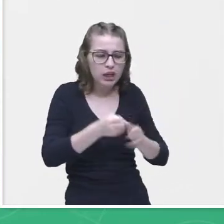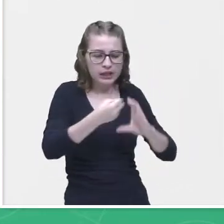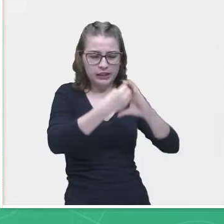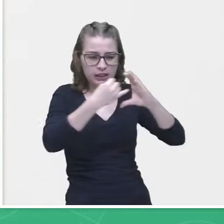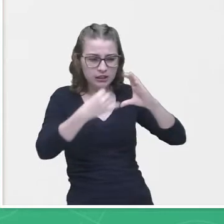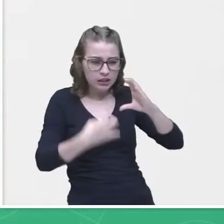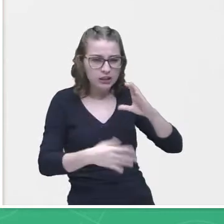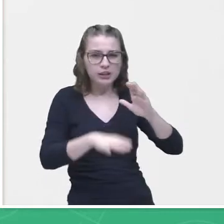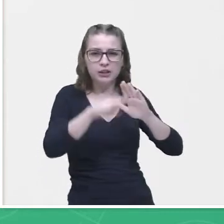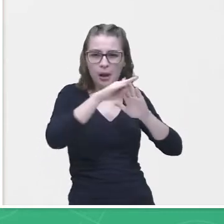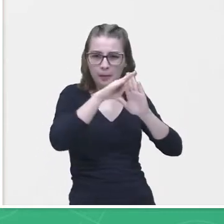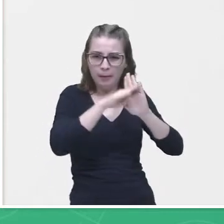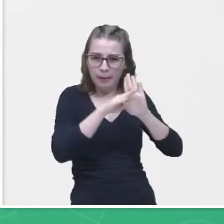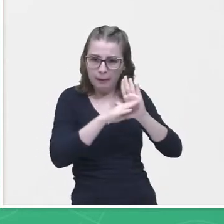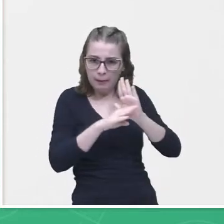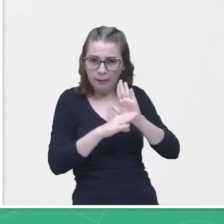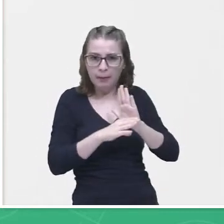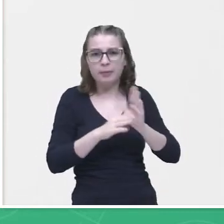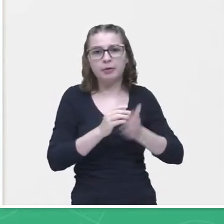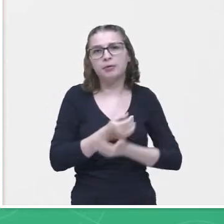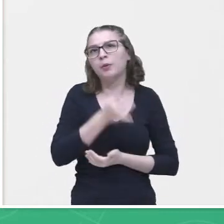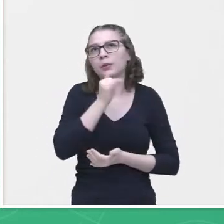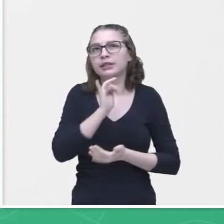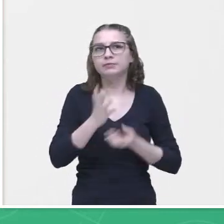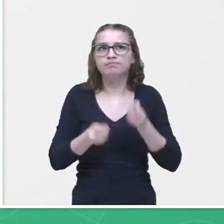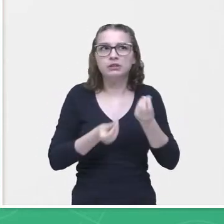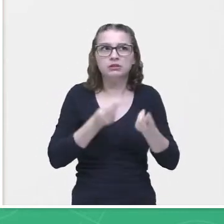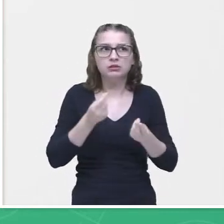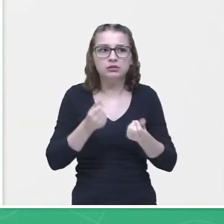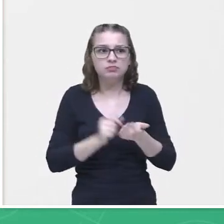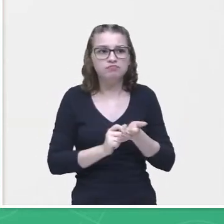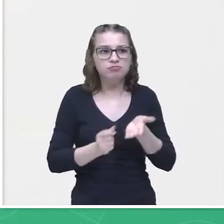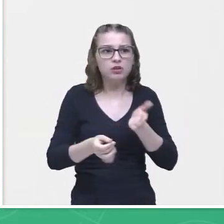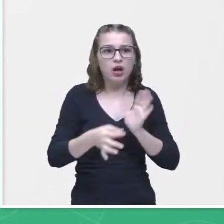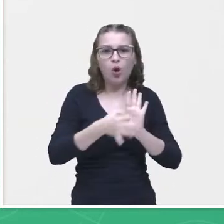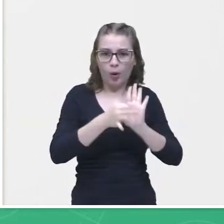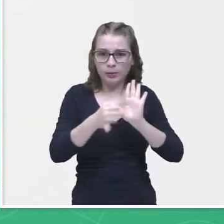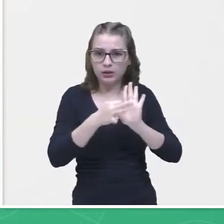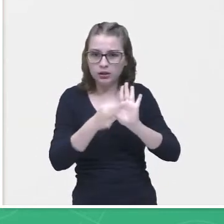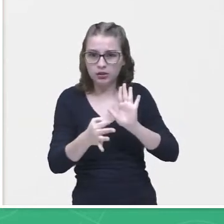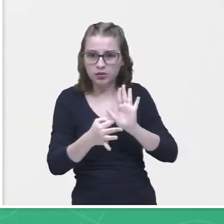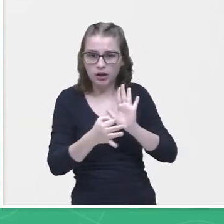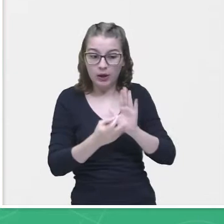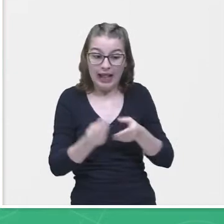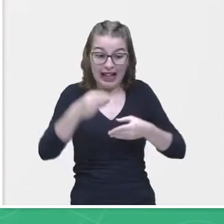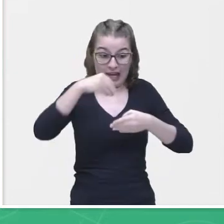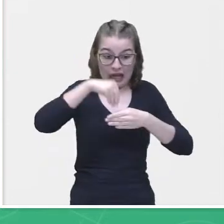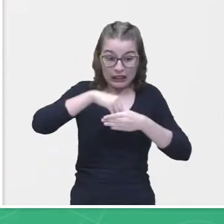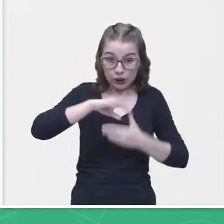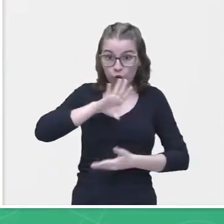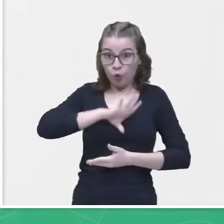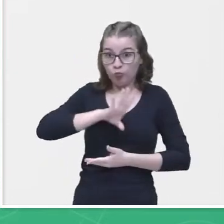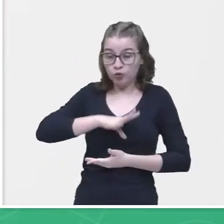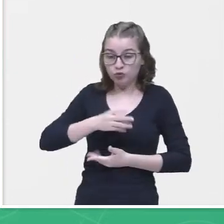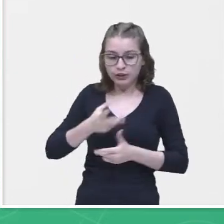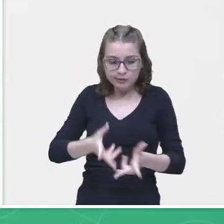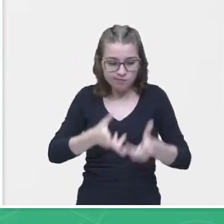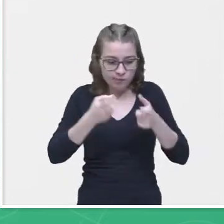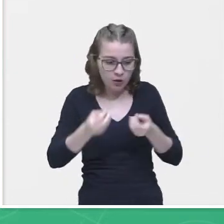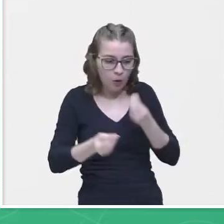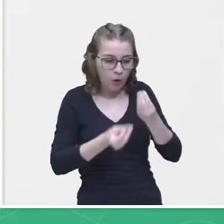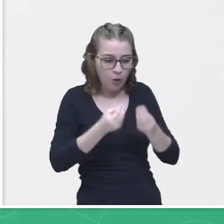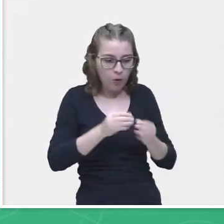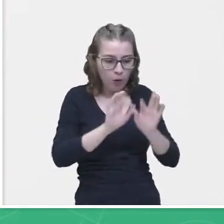nós falamos um artigo de opinião, por exemplo, é na língua portuguesa que nós vemos como ele está estruturado, como